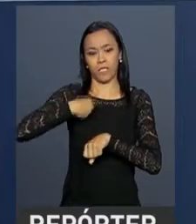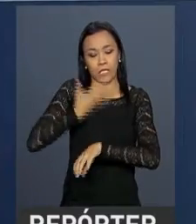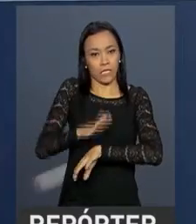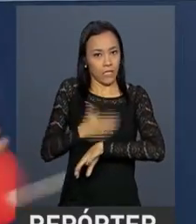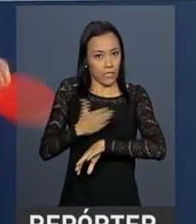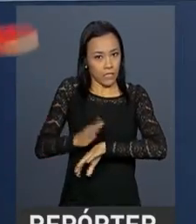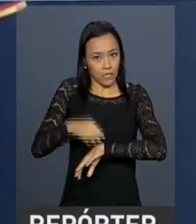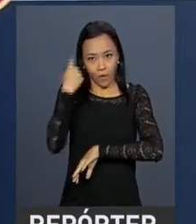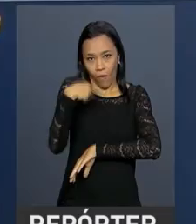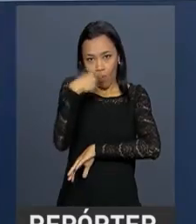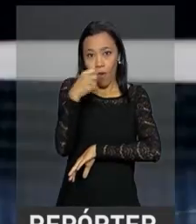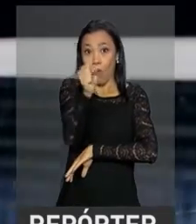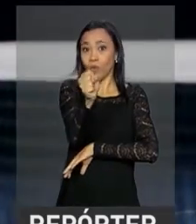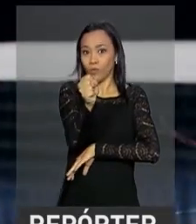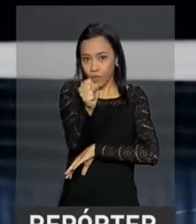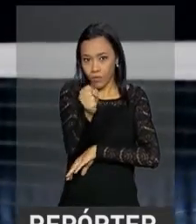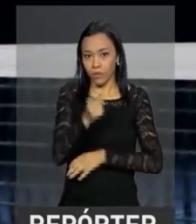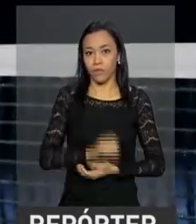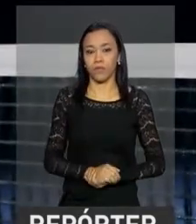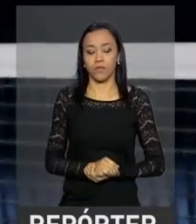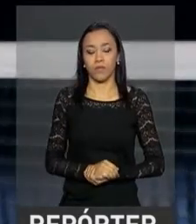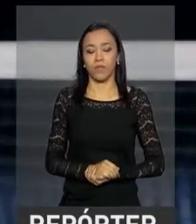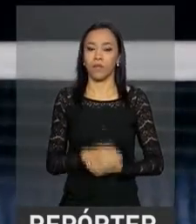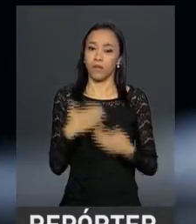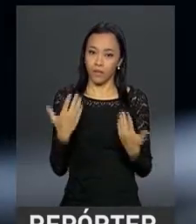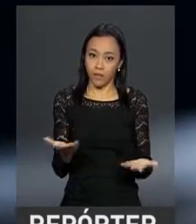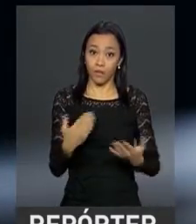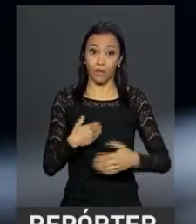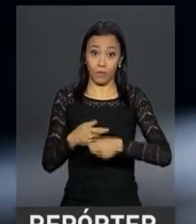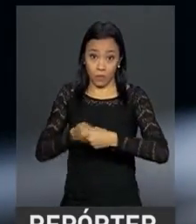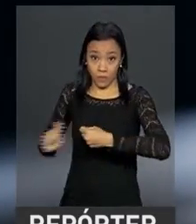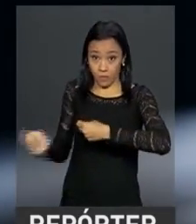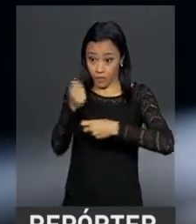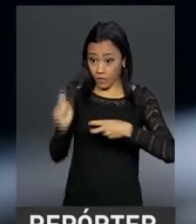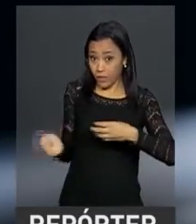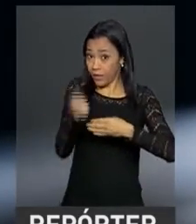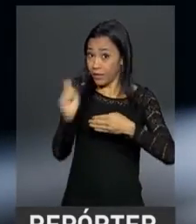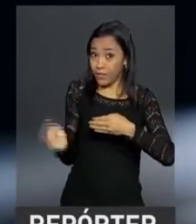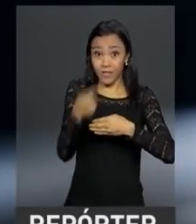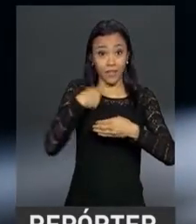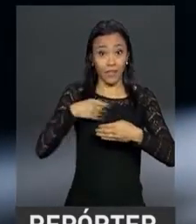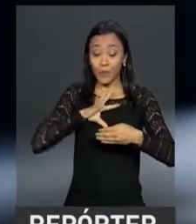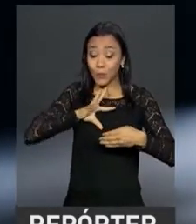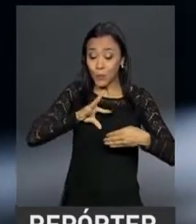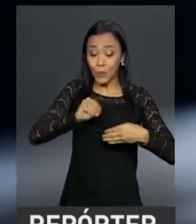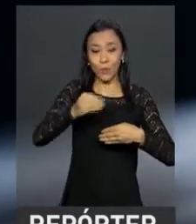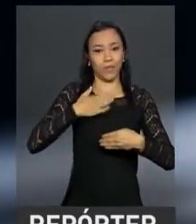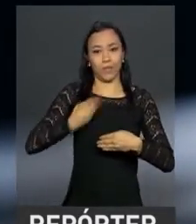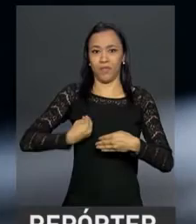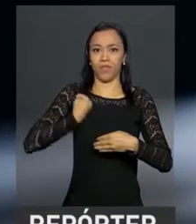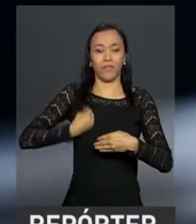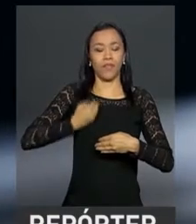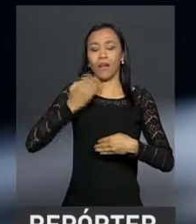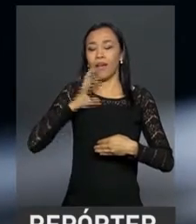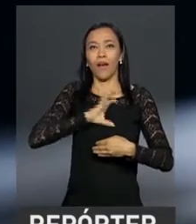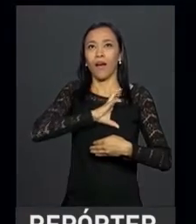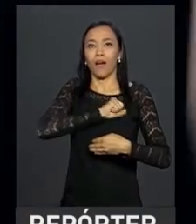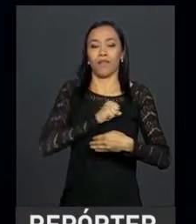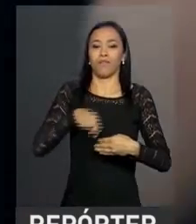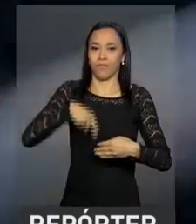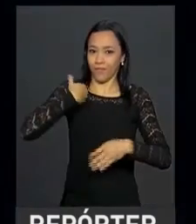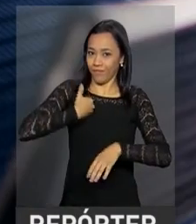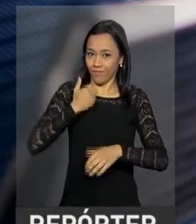praticamente oito horas por dia né então tênis de mesa hoje eu falo que é tudo na minha vida não sei viver sem me apaixonei